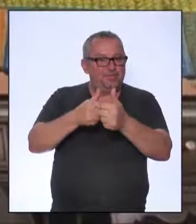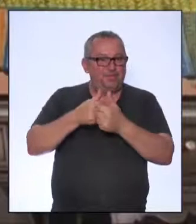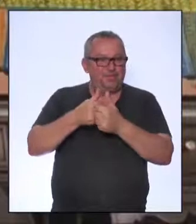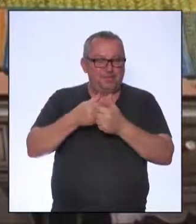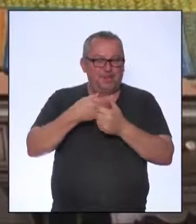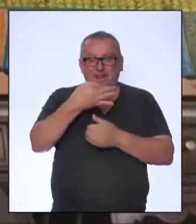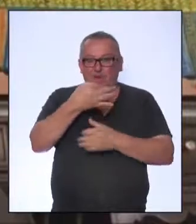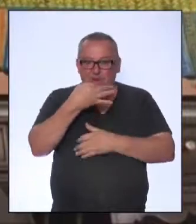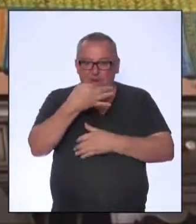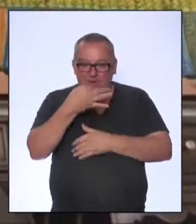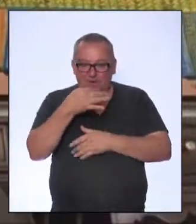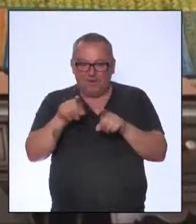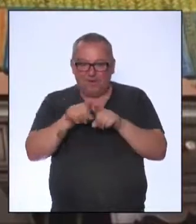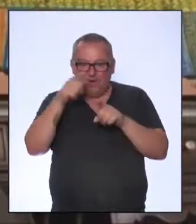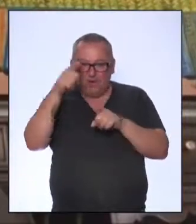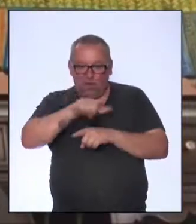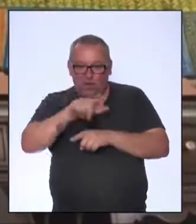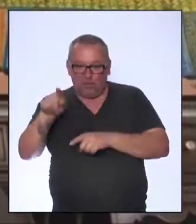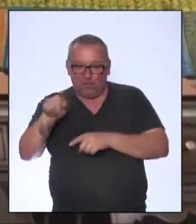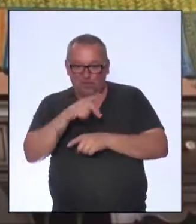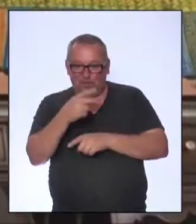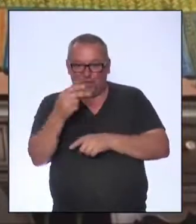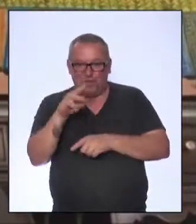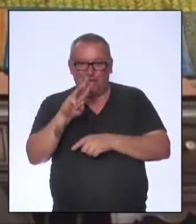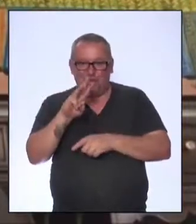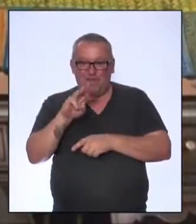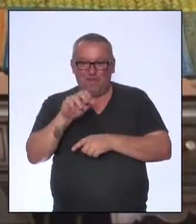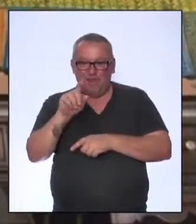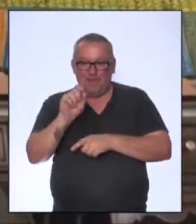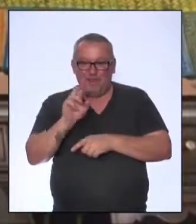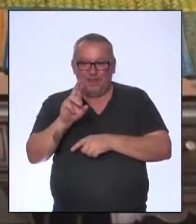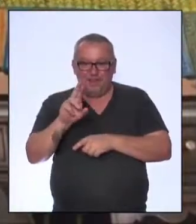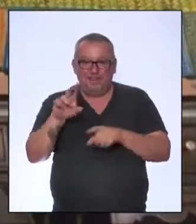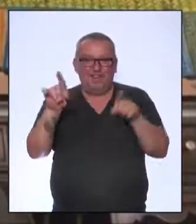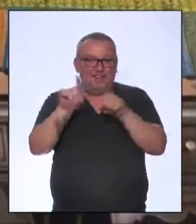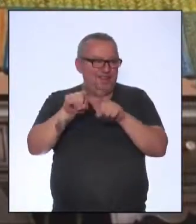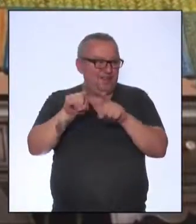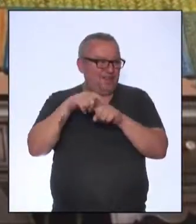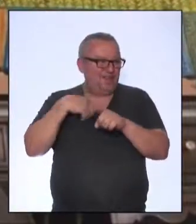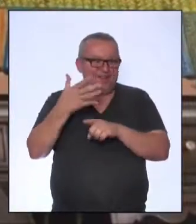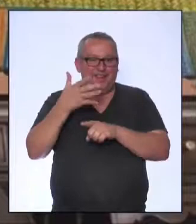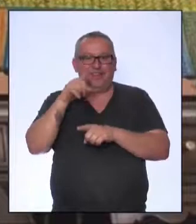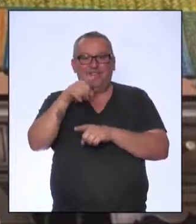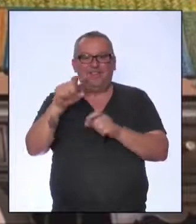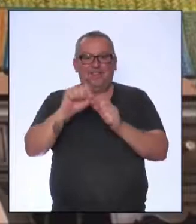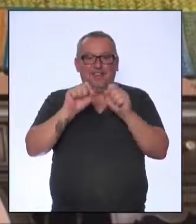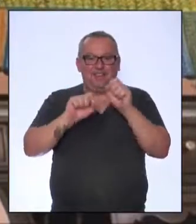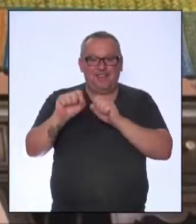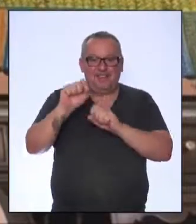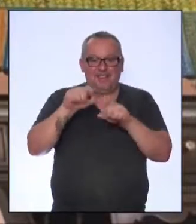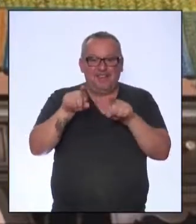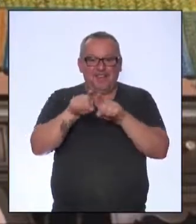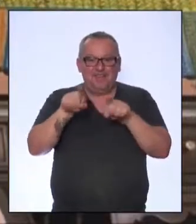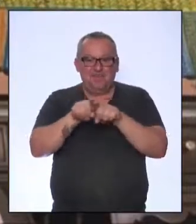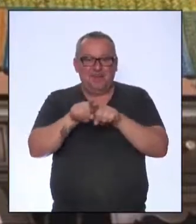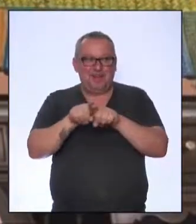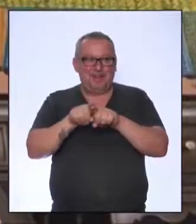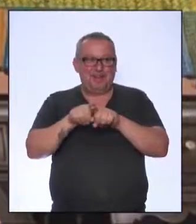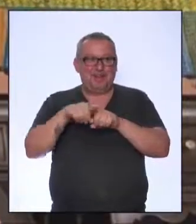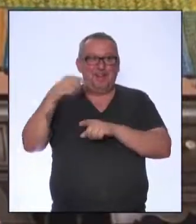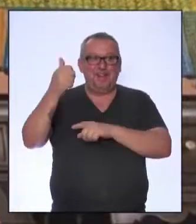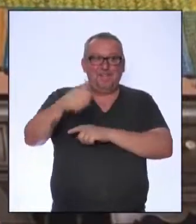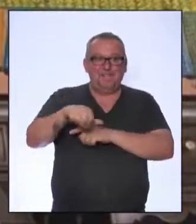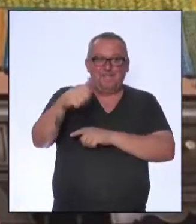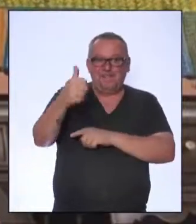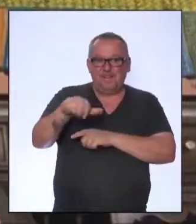de outros Wagners para a gente trazer aqui, mas eu queria que você fizesse essa